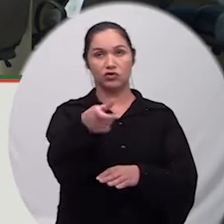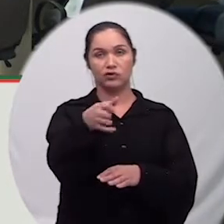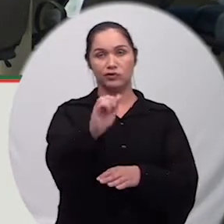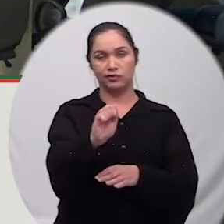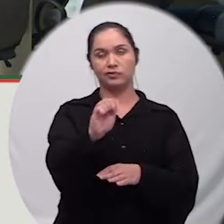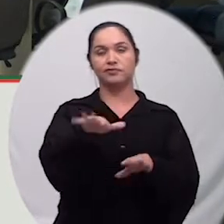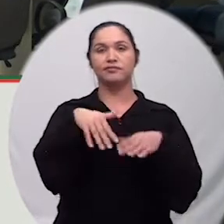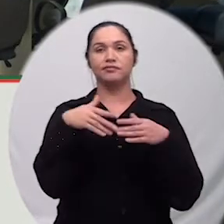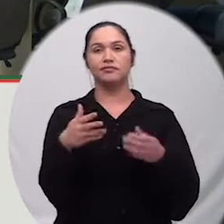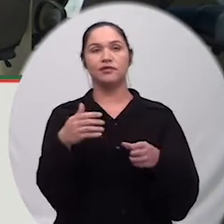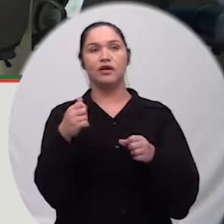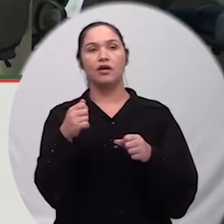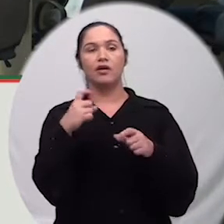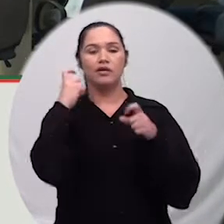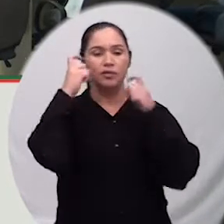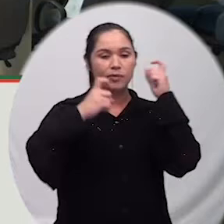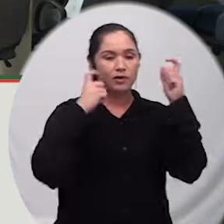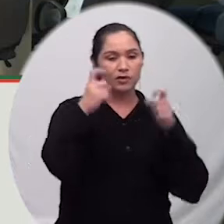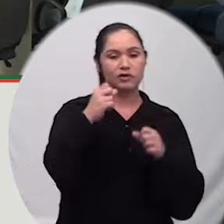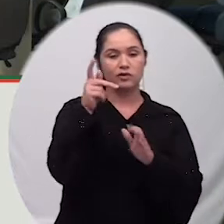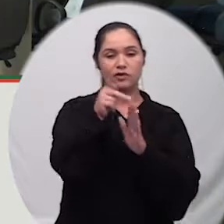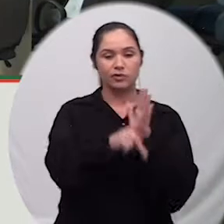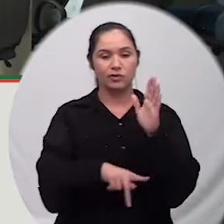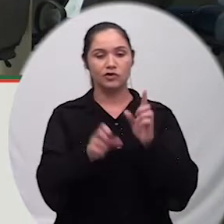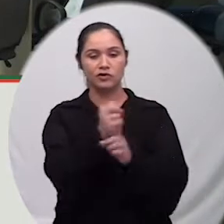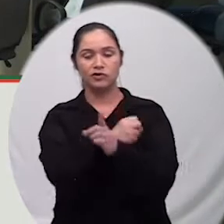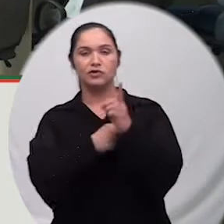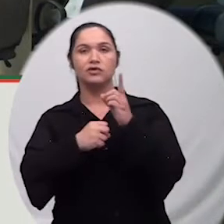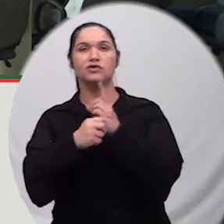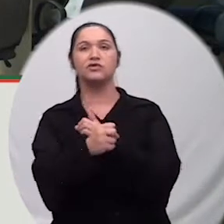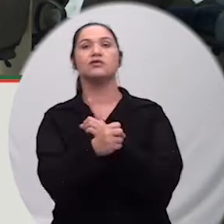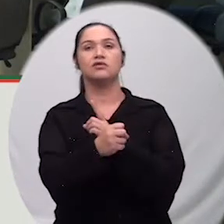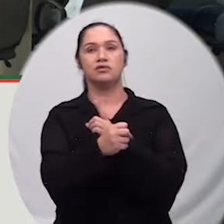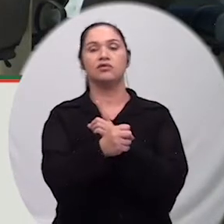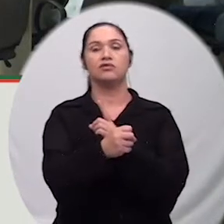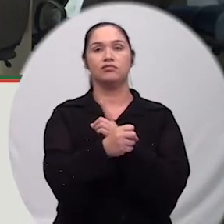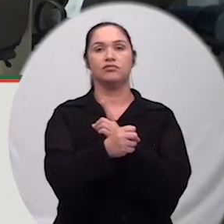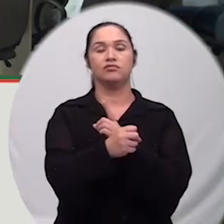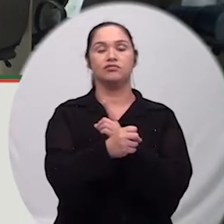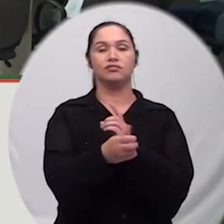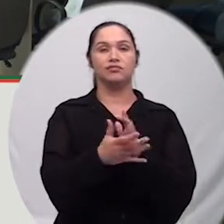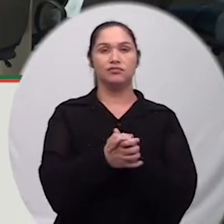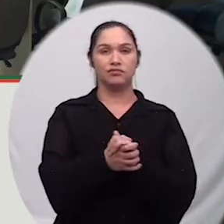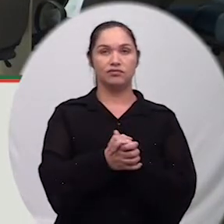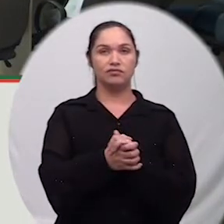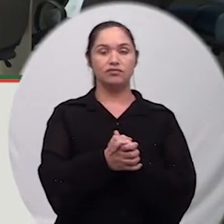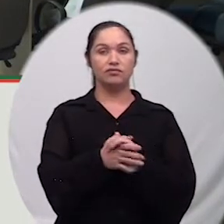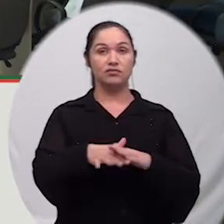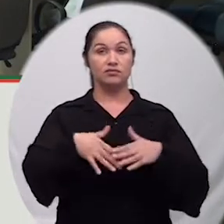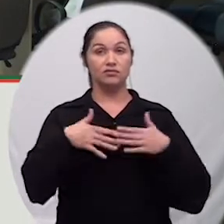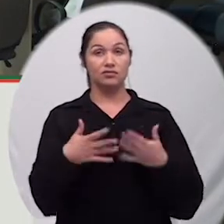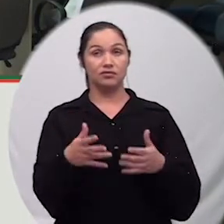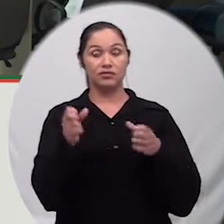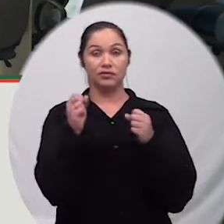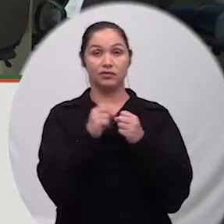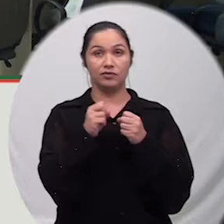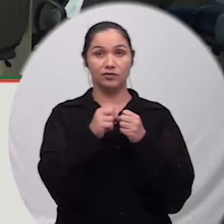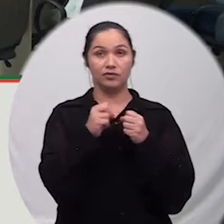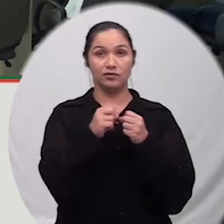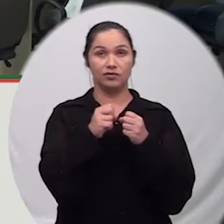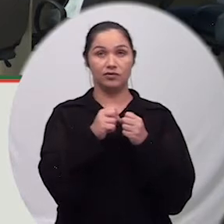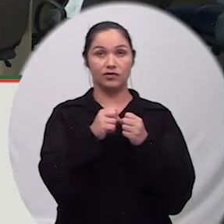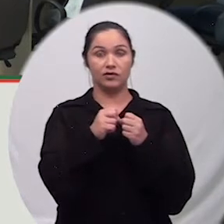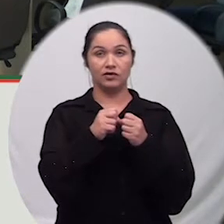em projetos sociais, sabem, é uma característica do artista, que realizou o registro de sua